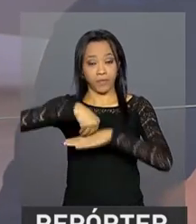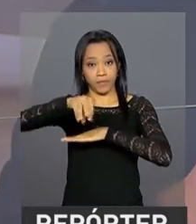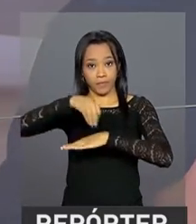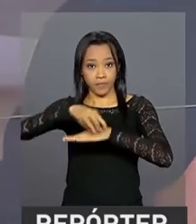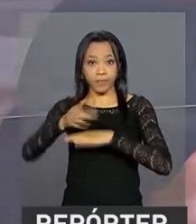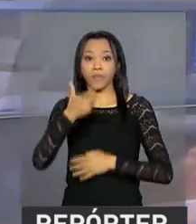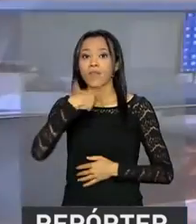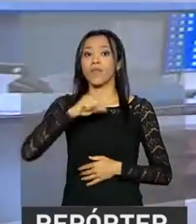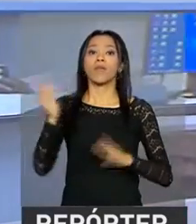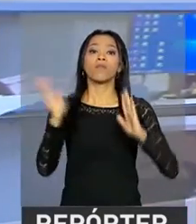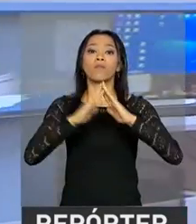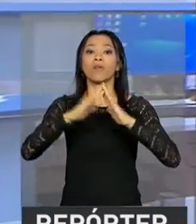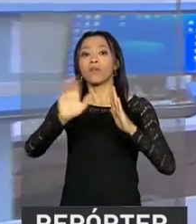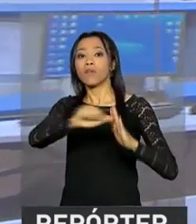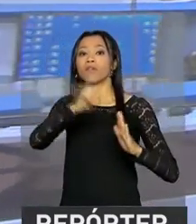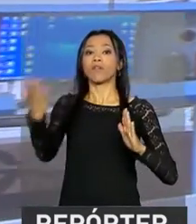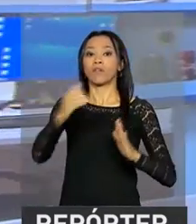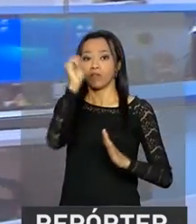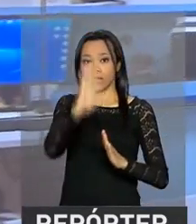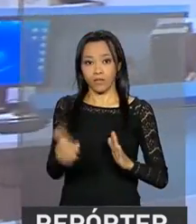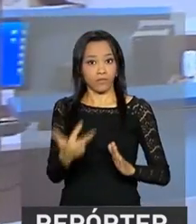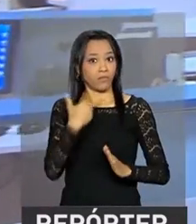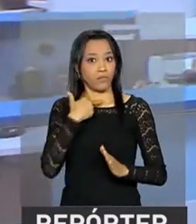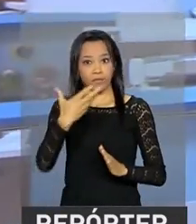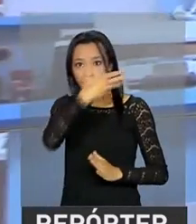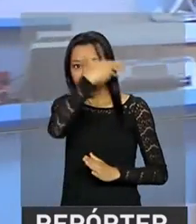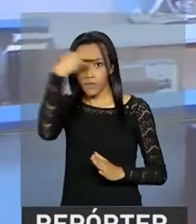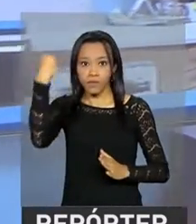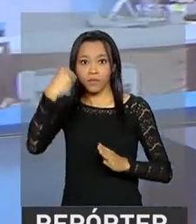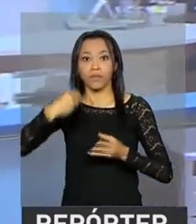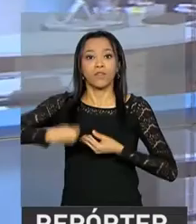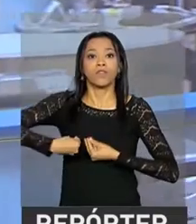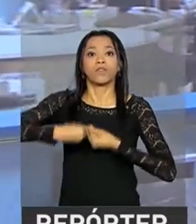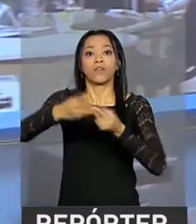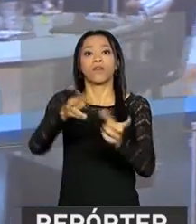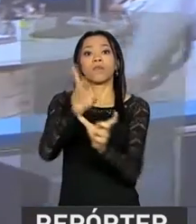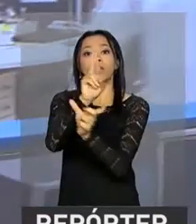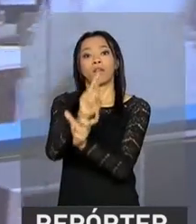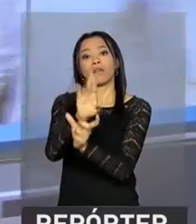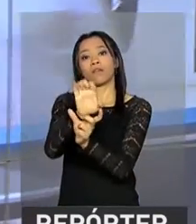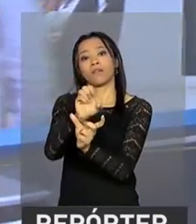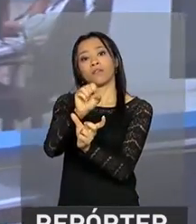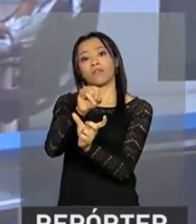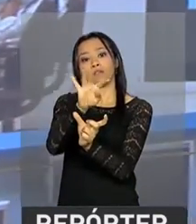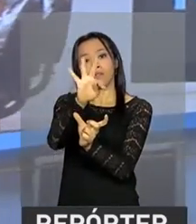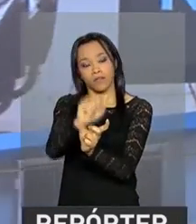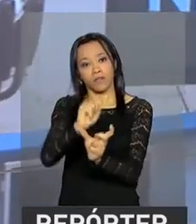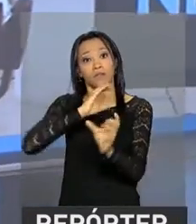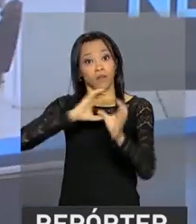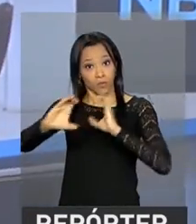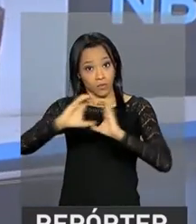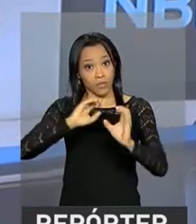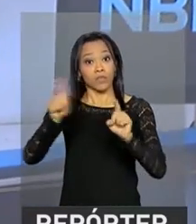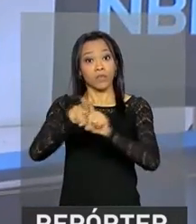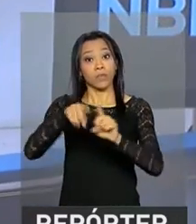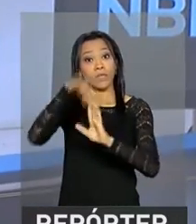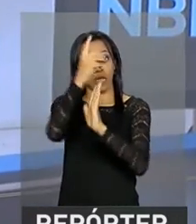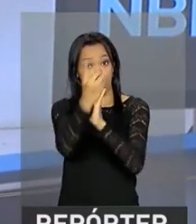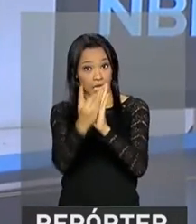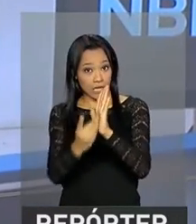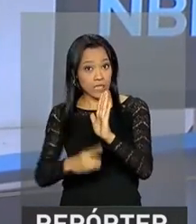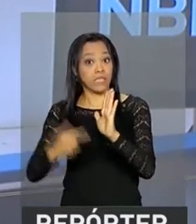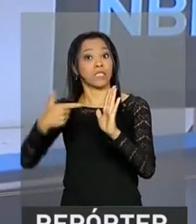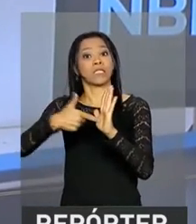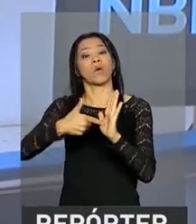olha quem mora fora do brasil não pode esquecer de enviar para a receita federal a comunicação ea declaração de saída definitiva